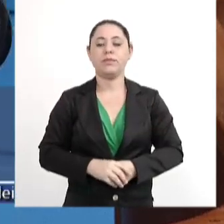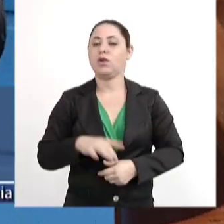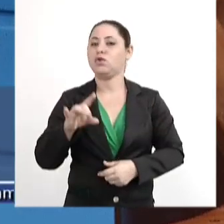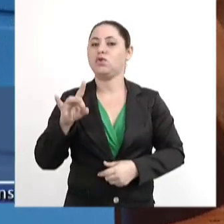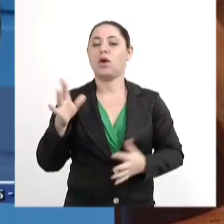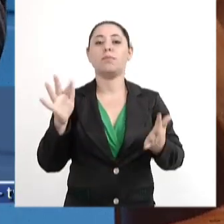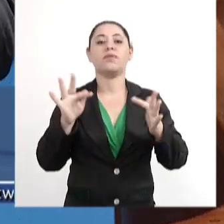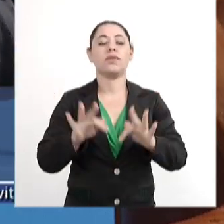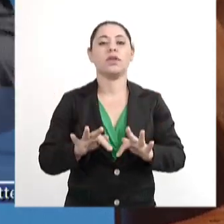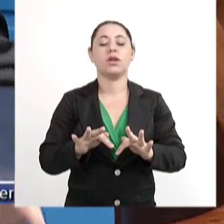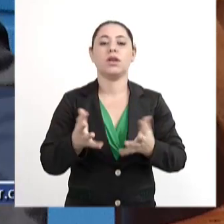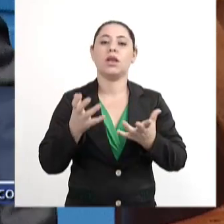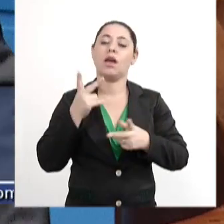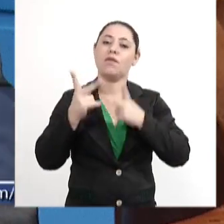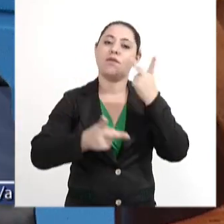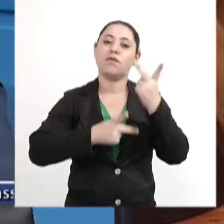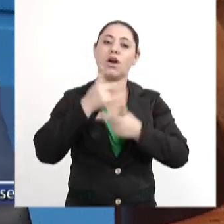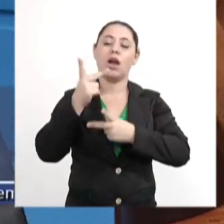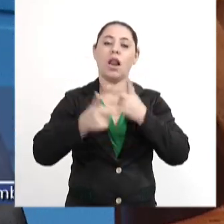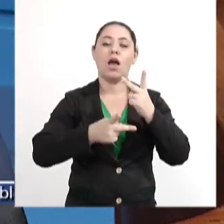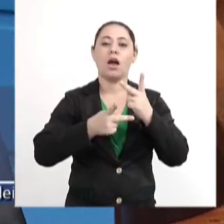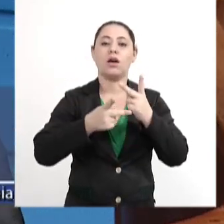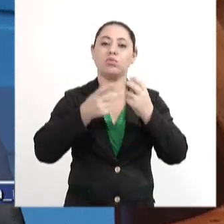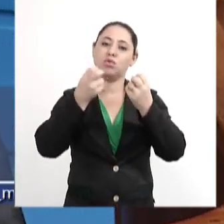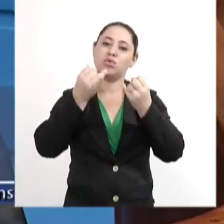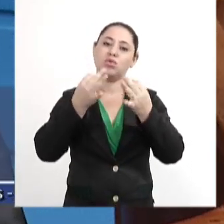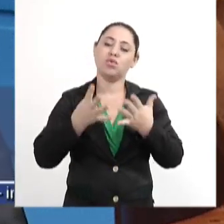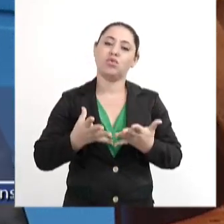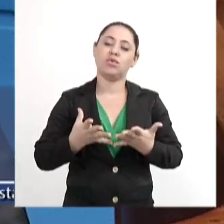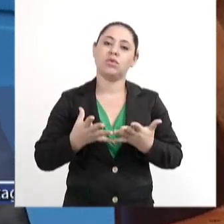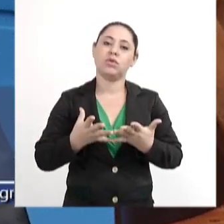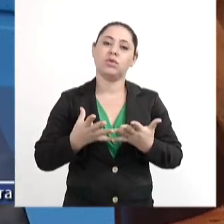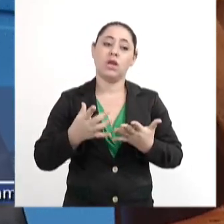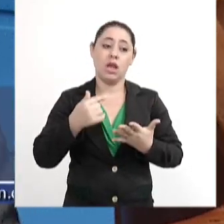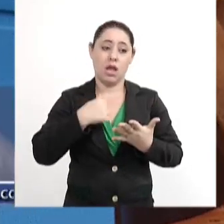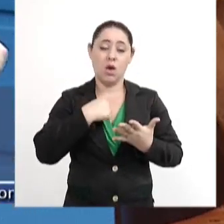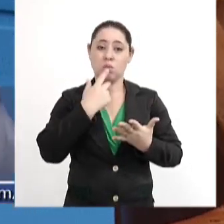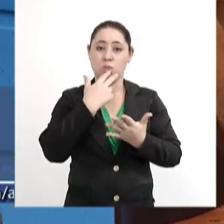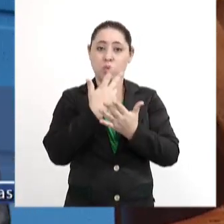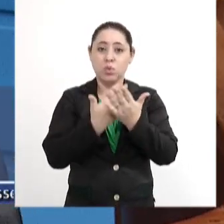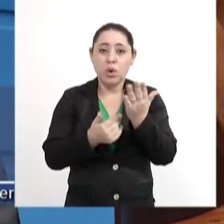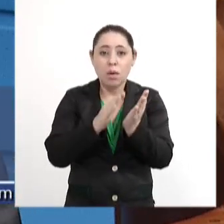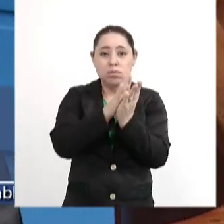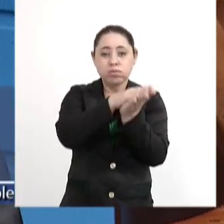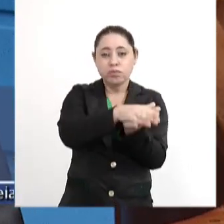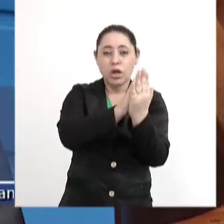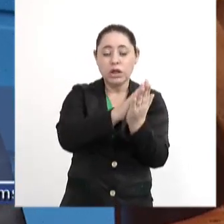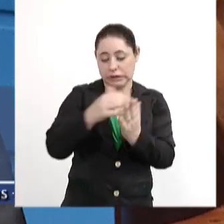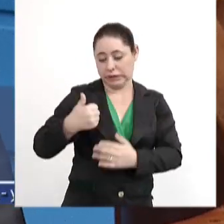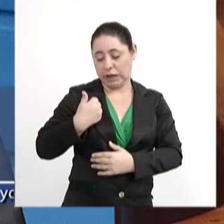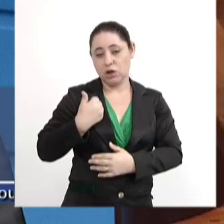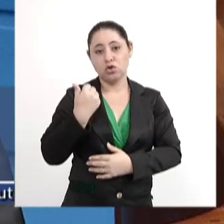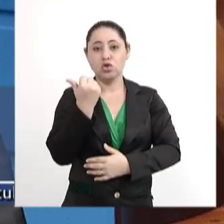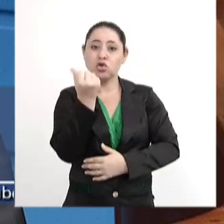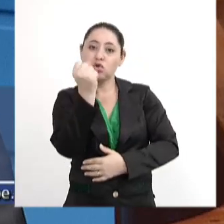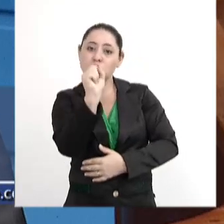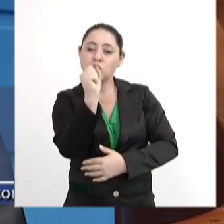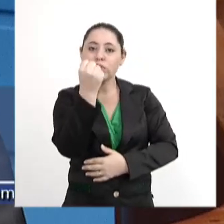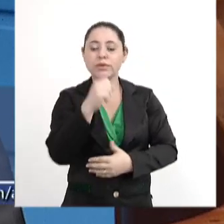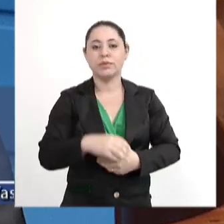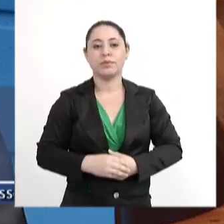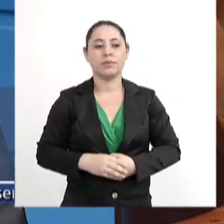apenas para encerrar, eu gostaria de dar um depoimento de que eu sou doador de sangue desde os meus 18 anos.